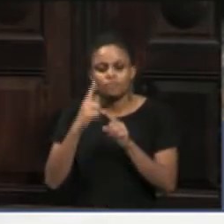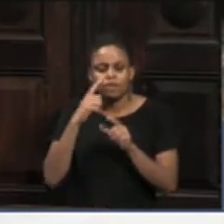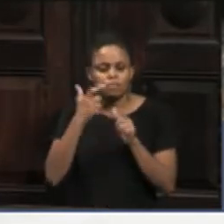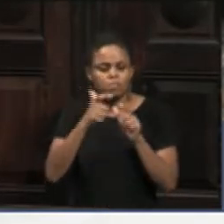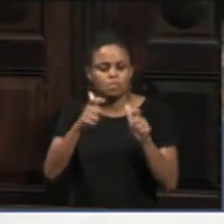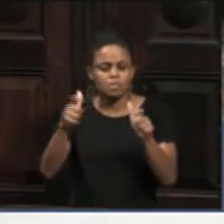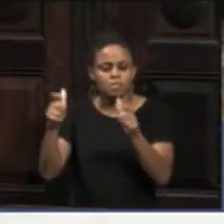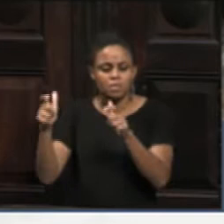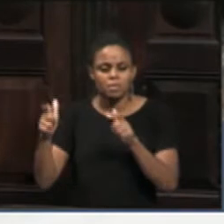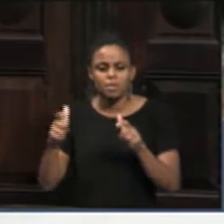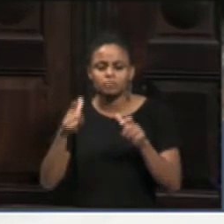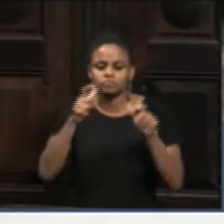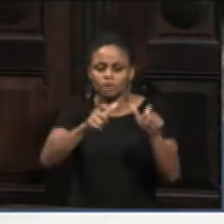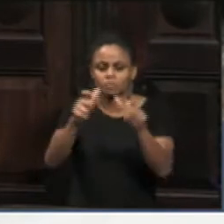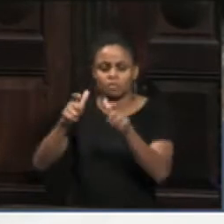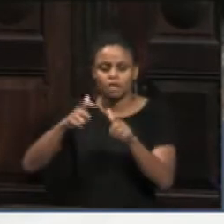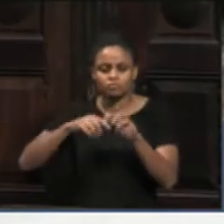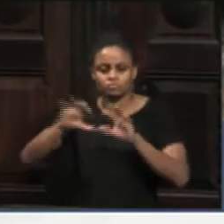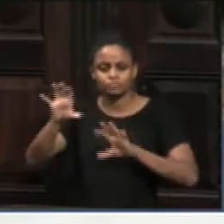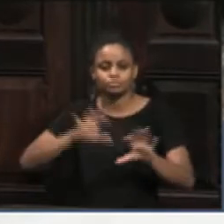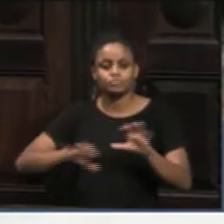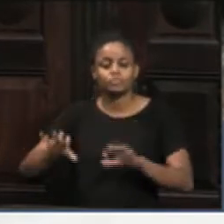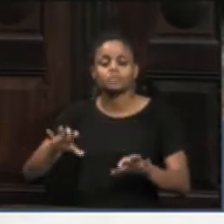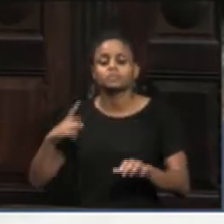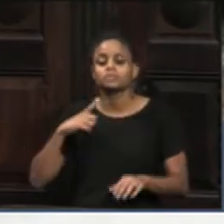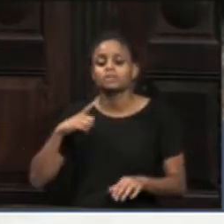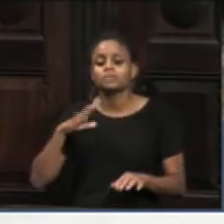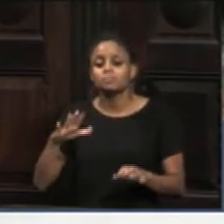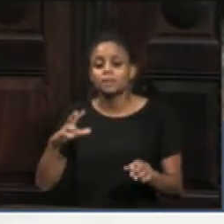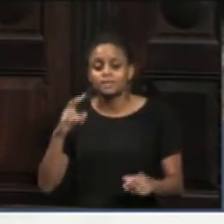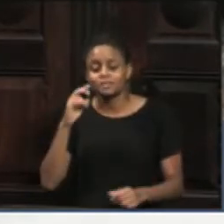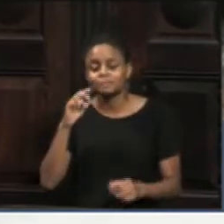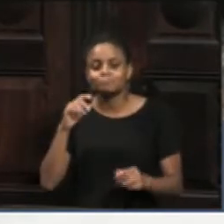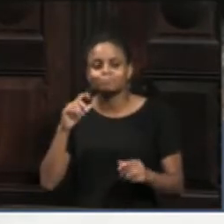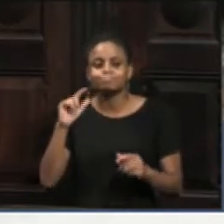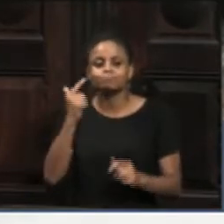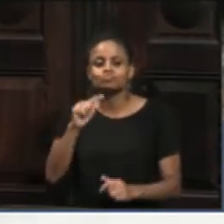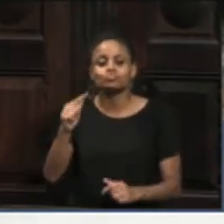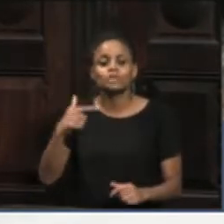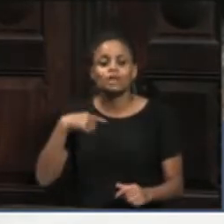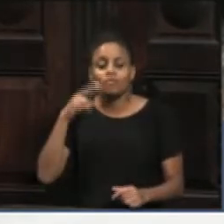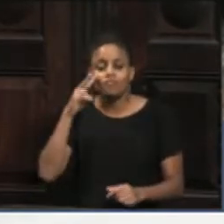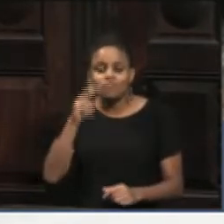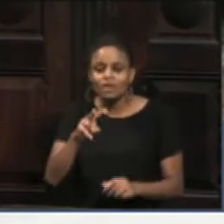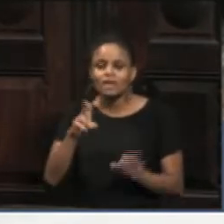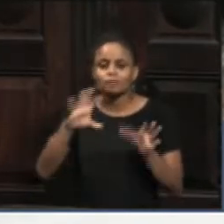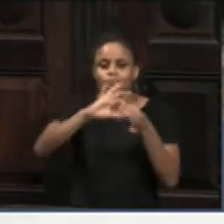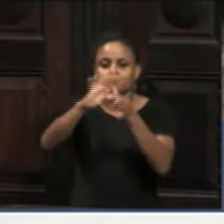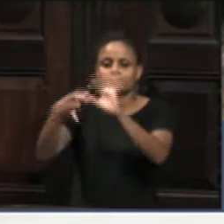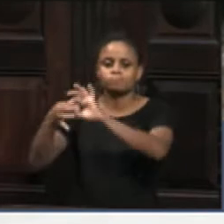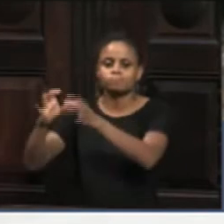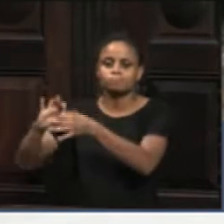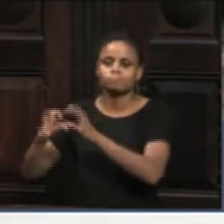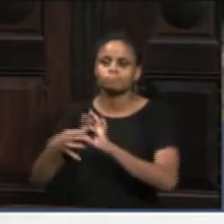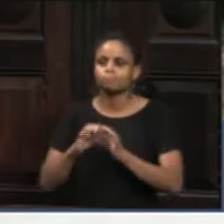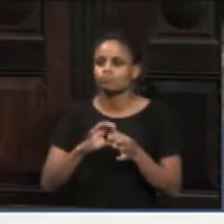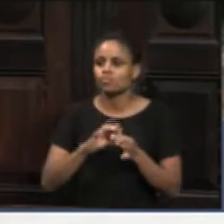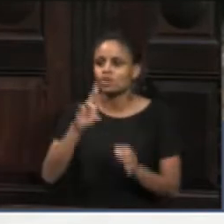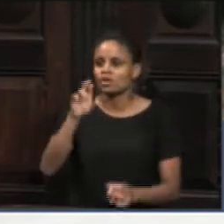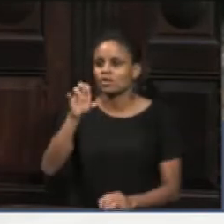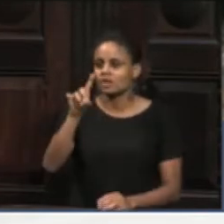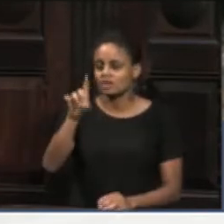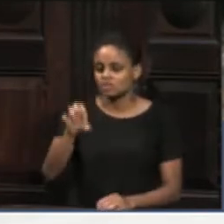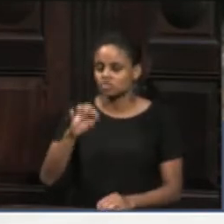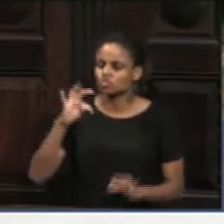diferentes regiões do Estado, a gente ainda não tem o que a gente possa chamar de redes capazes de atender